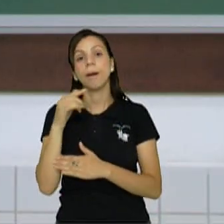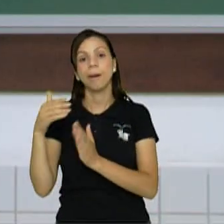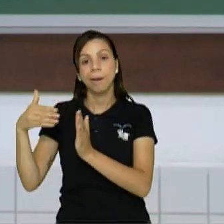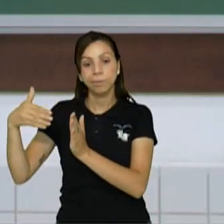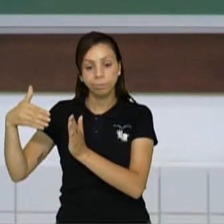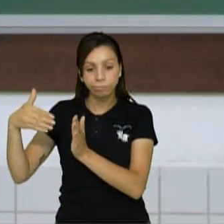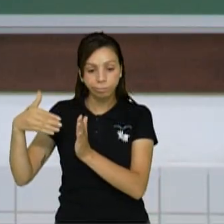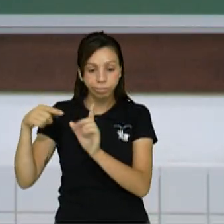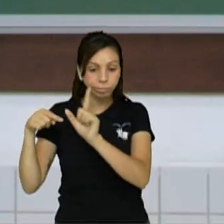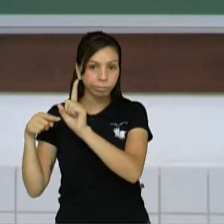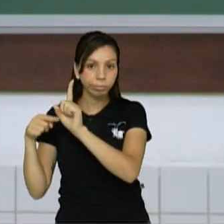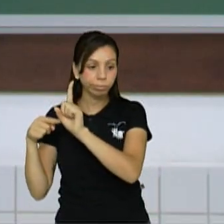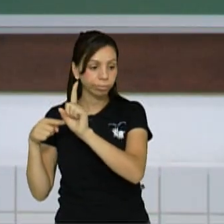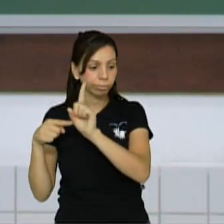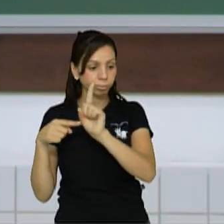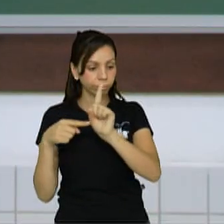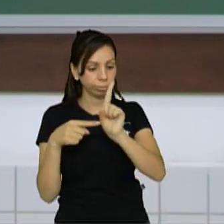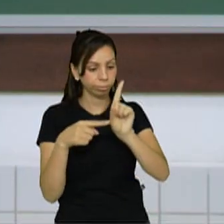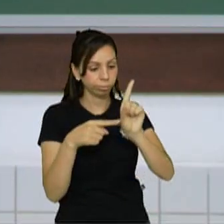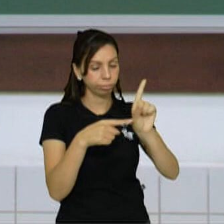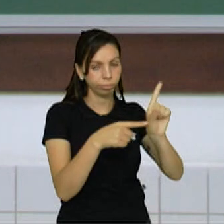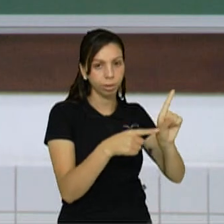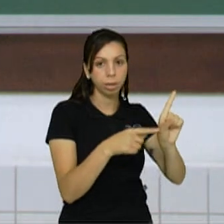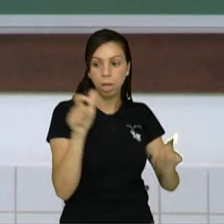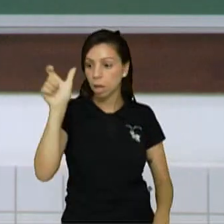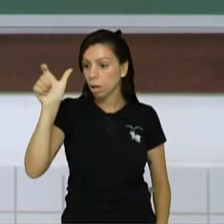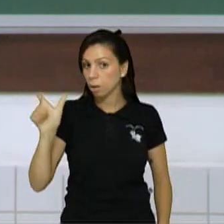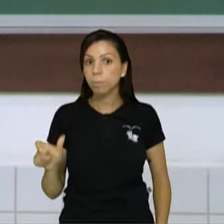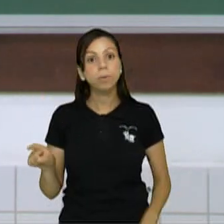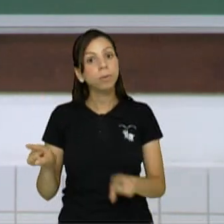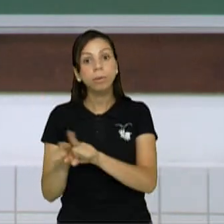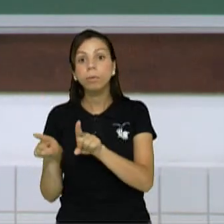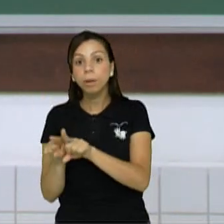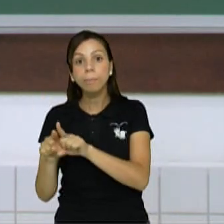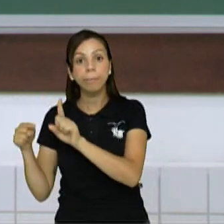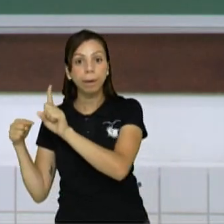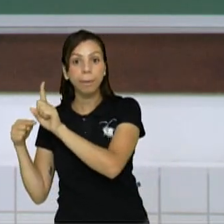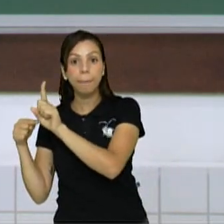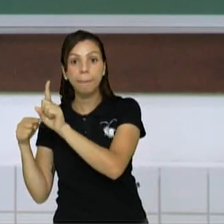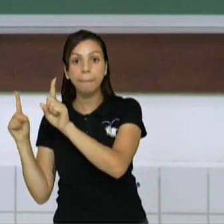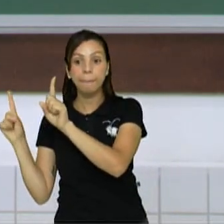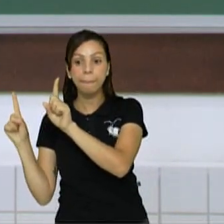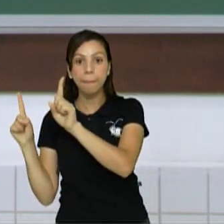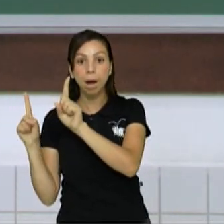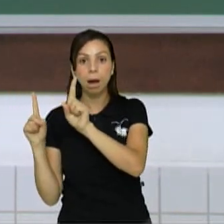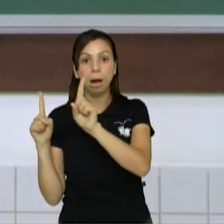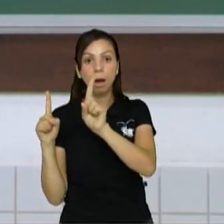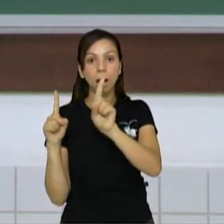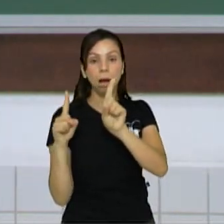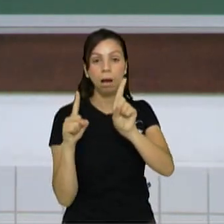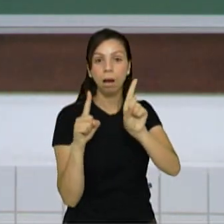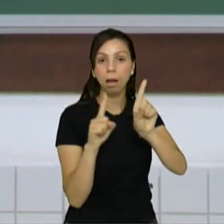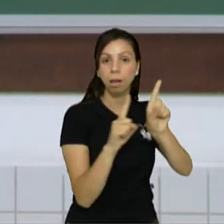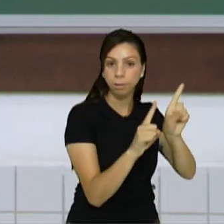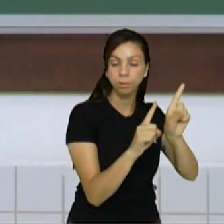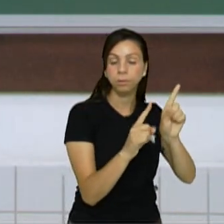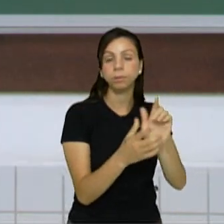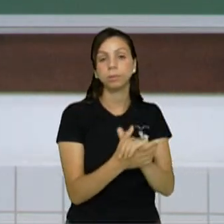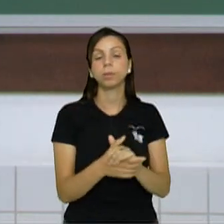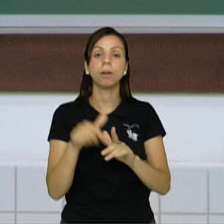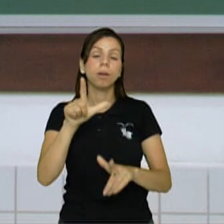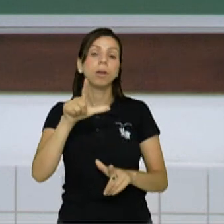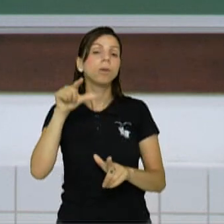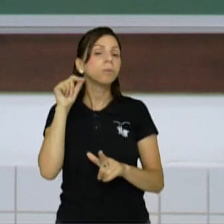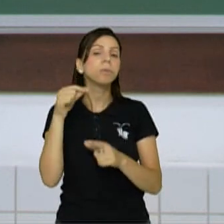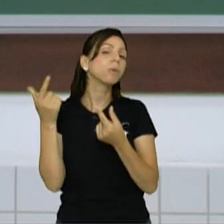direita. Ele vai também para a direita. Pessoal, são grandezas vetoriais. O sinal é você que escolhe. Por que você vai escolher se eles estão no